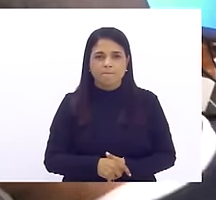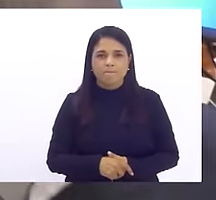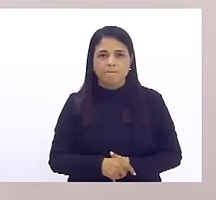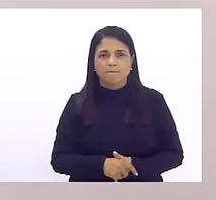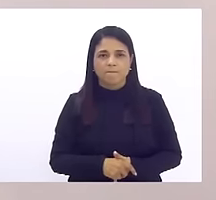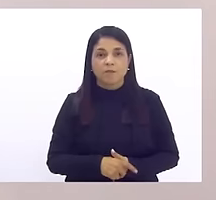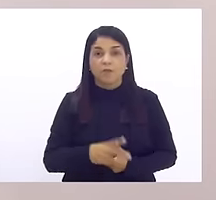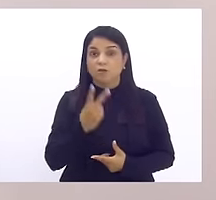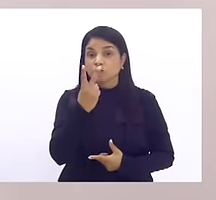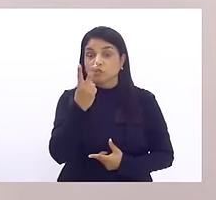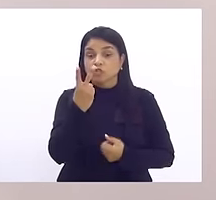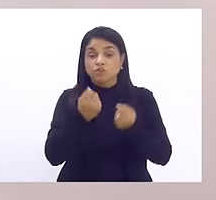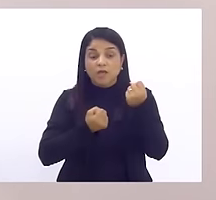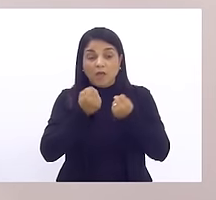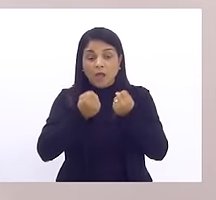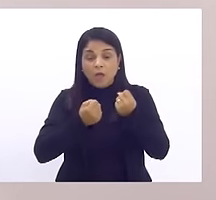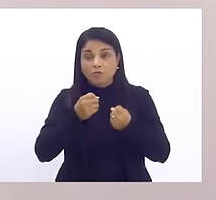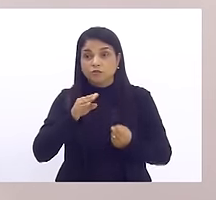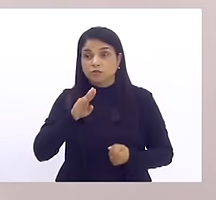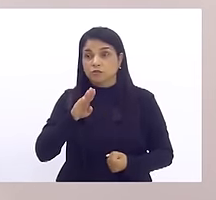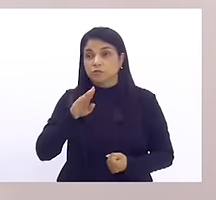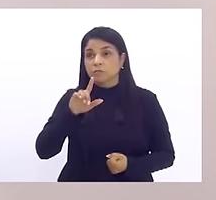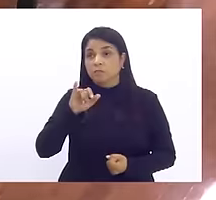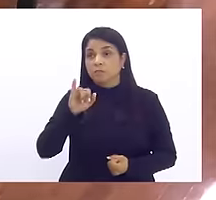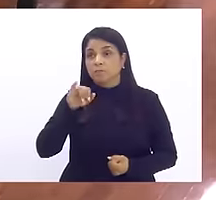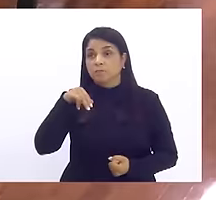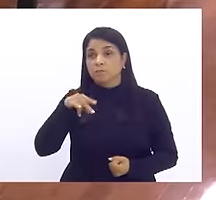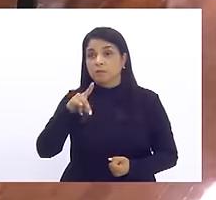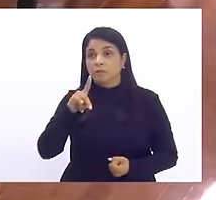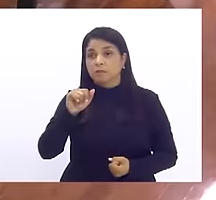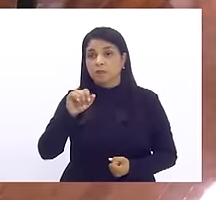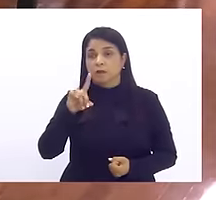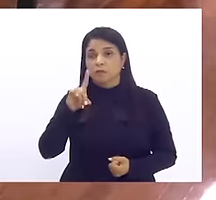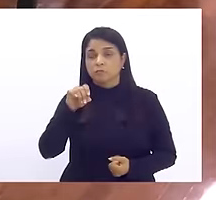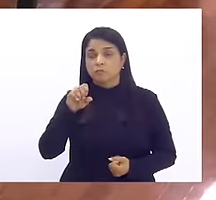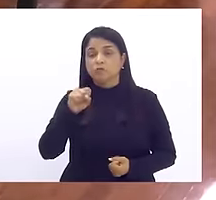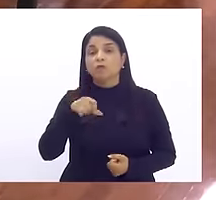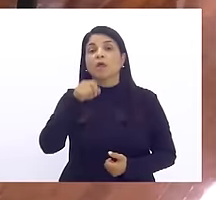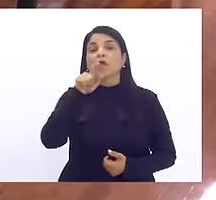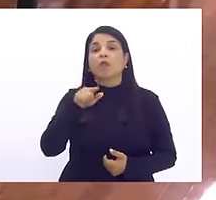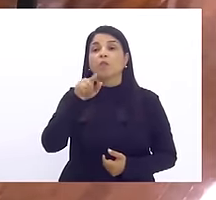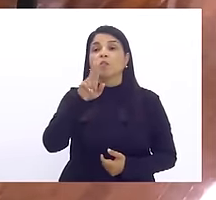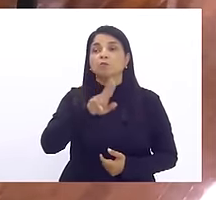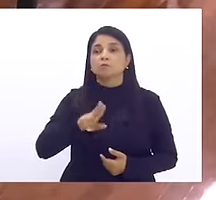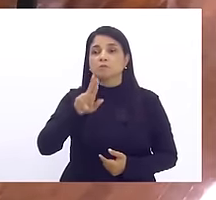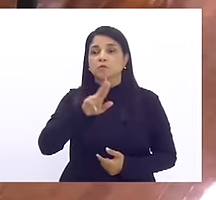quem utiliza esses carros blindados Mas quem utiliza pedir para falar no microfone